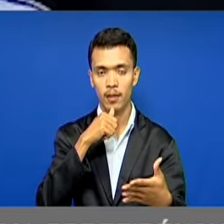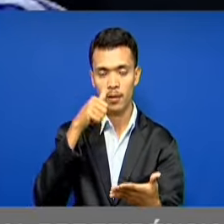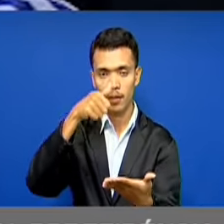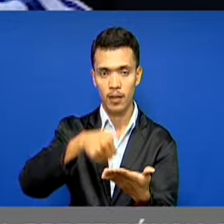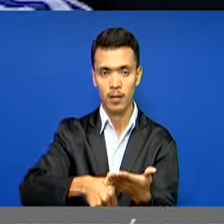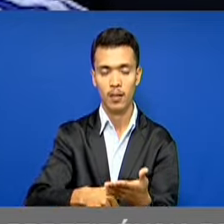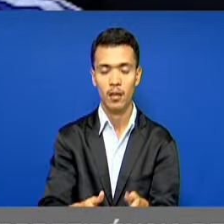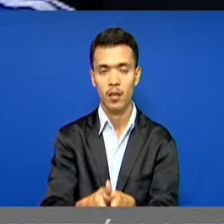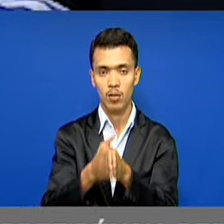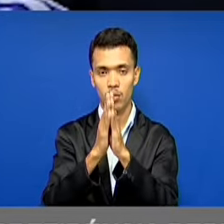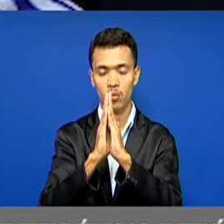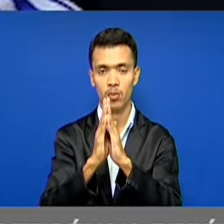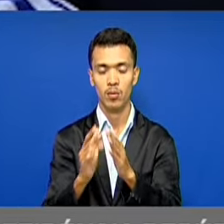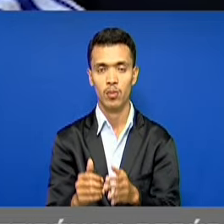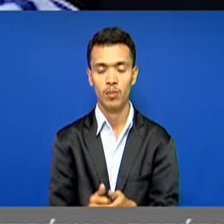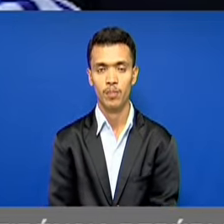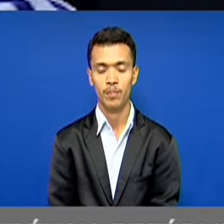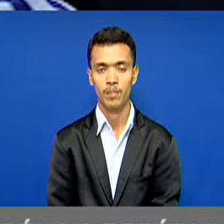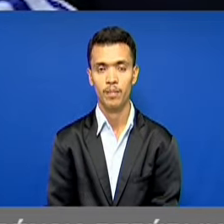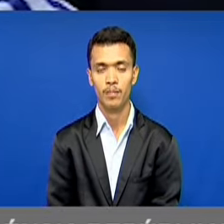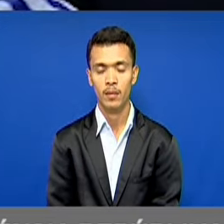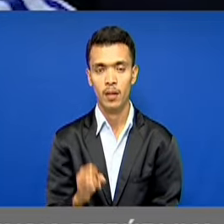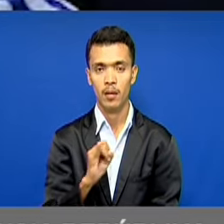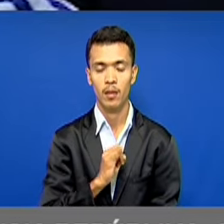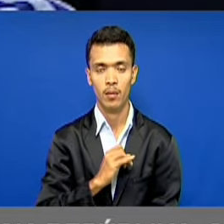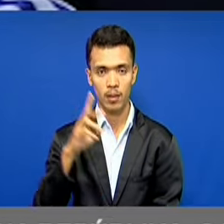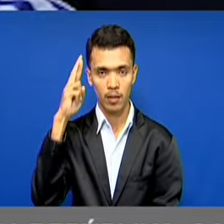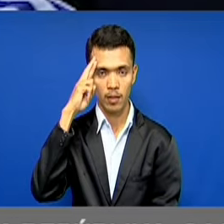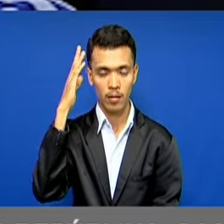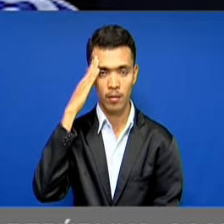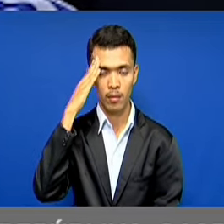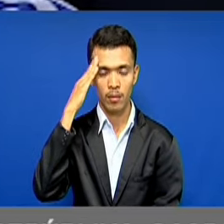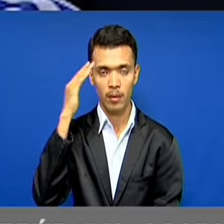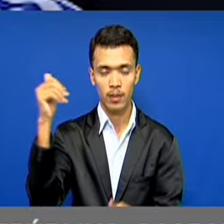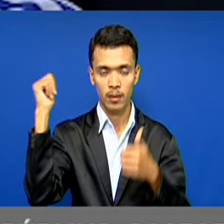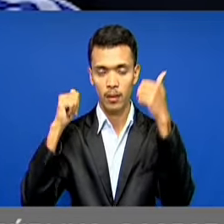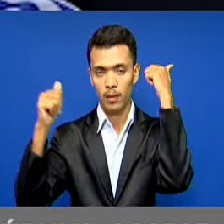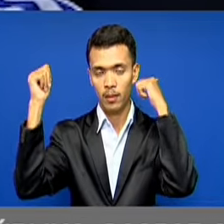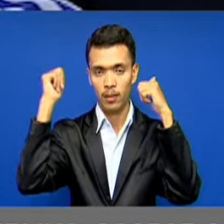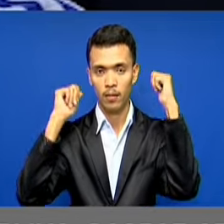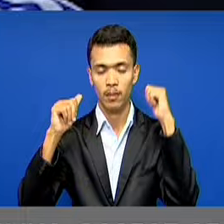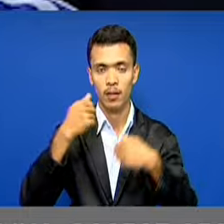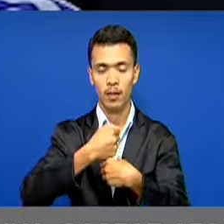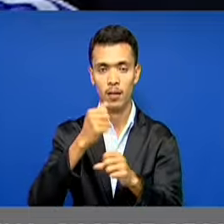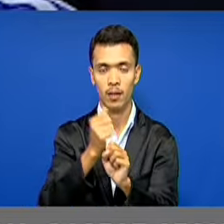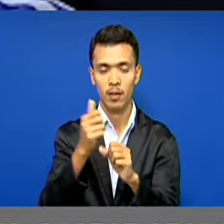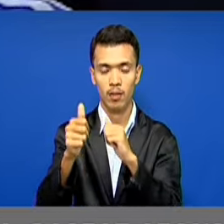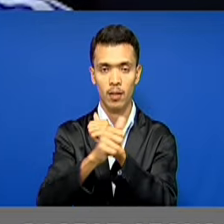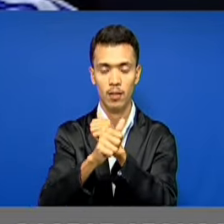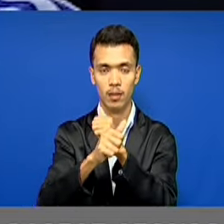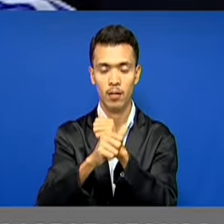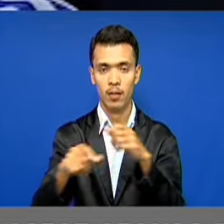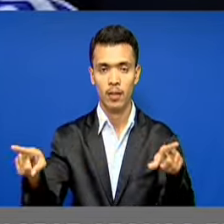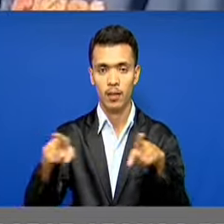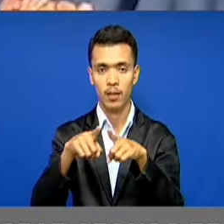carteira atu husu aturijasam. Nea hau consider kata ka aktiradi silatu halo asang Pasifiku ne